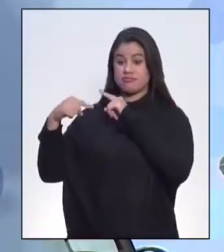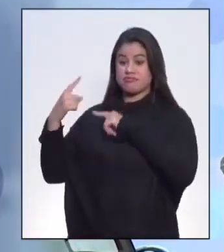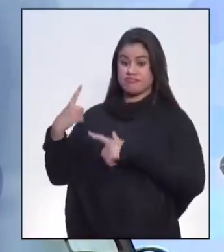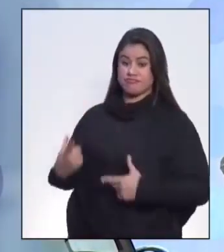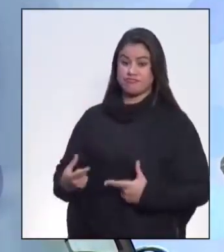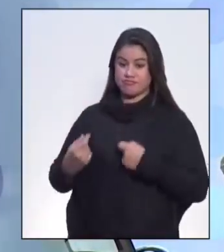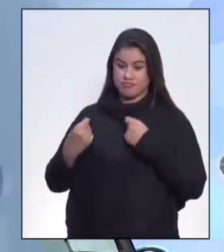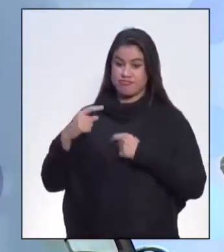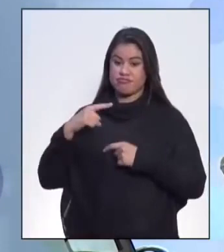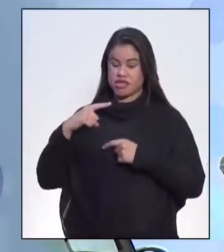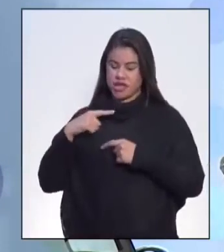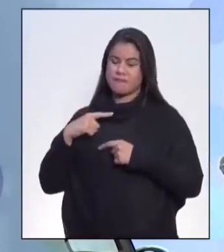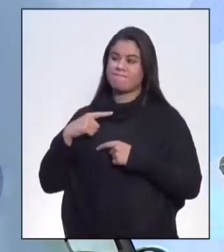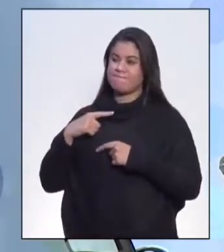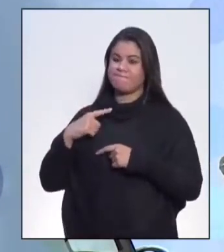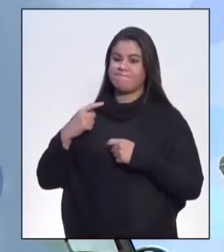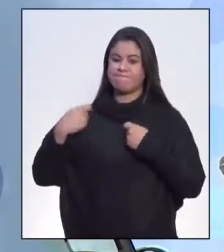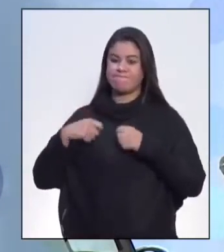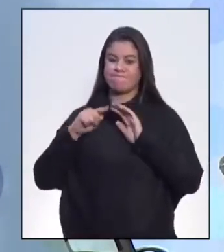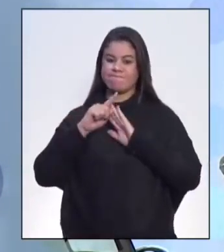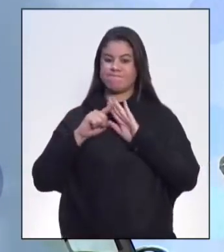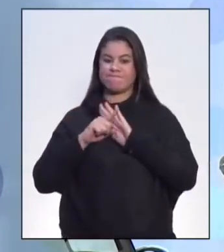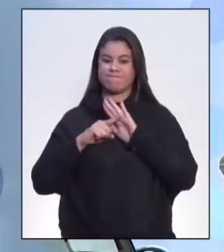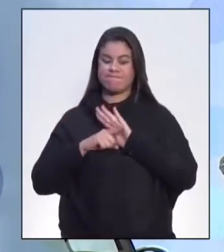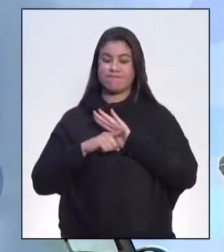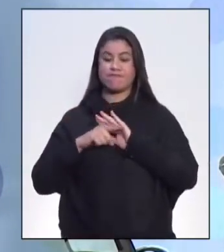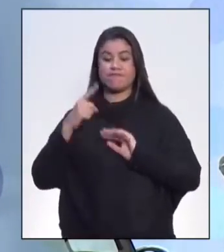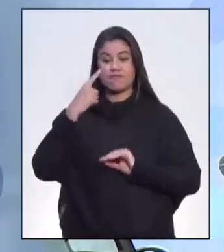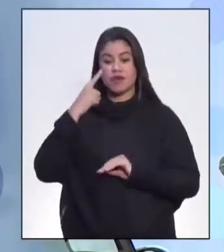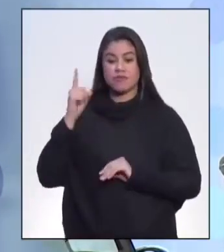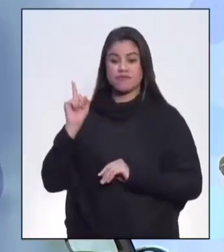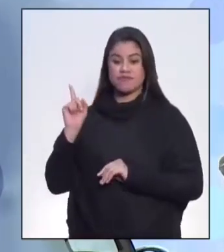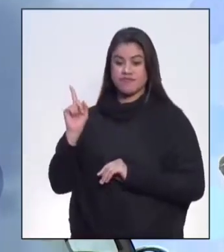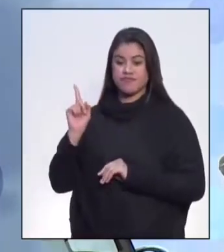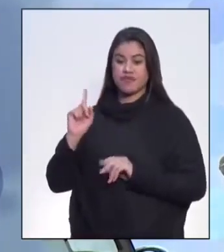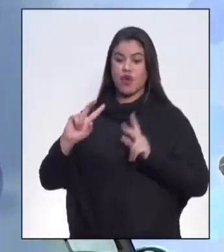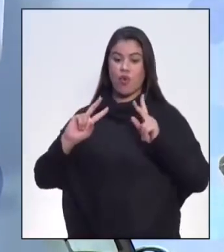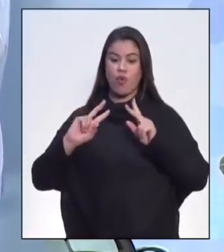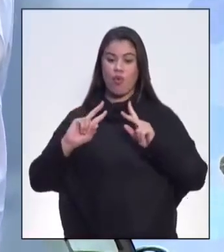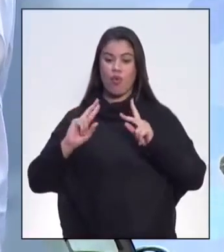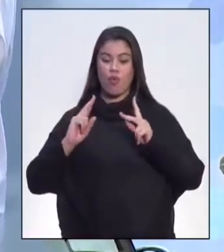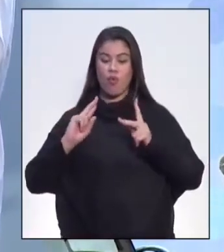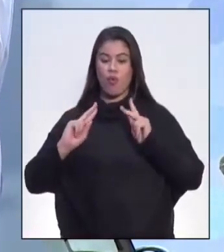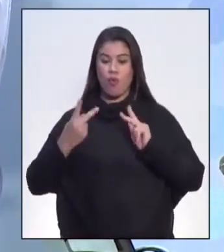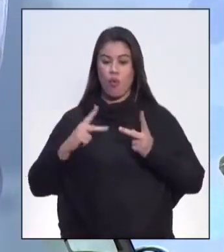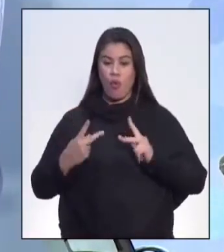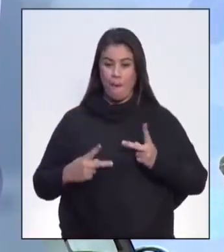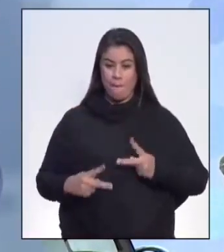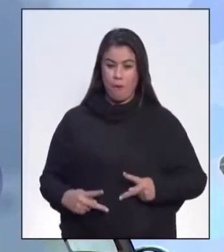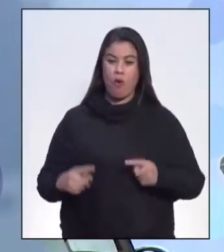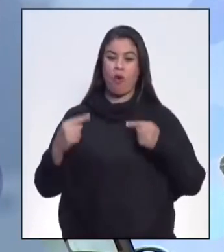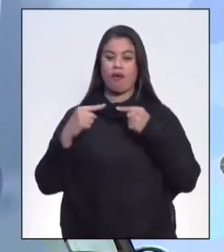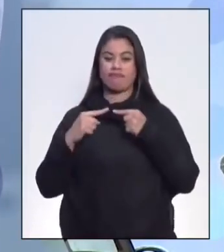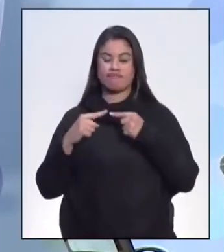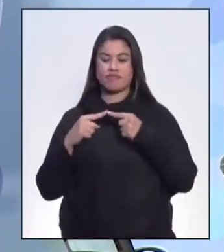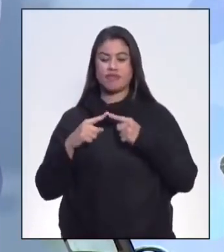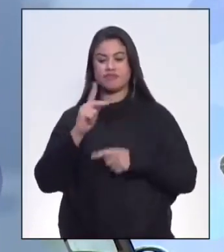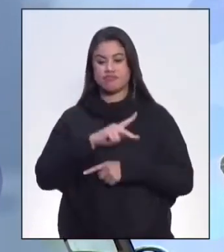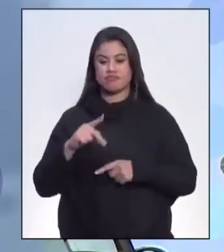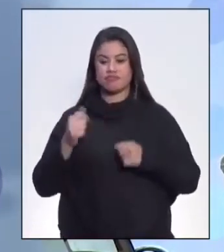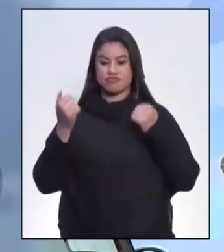Bom, então, essa região aqui é responsável por liberar aí o hormônio que a professora falou muito bem, tá